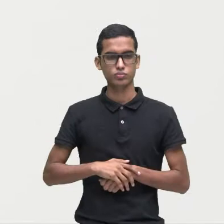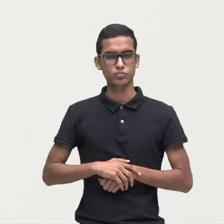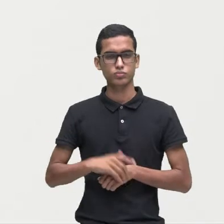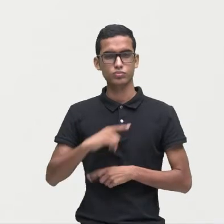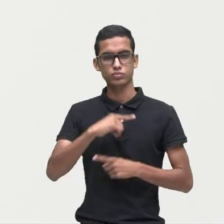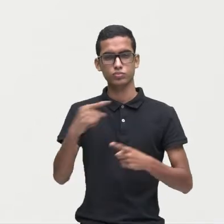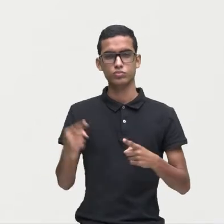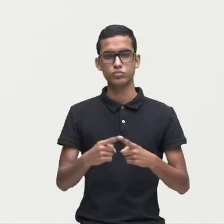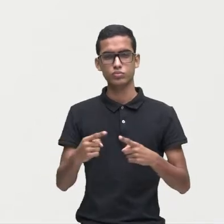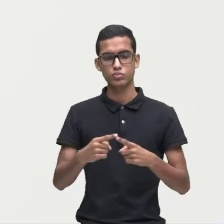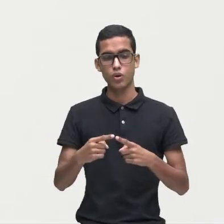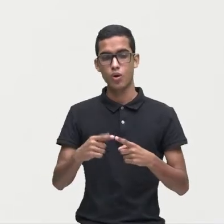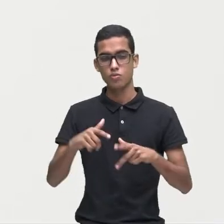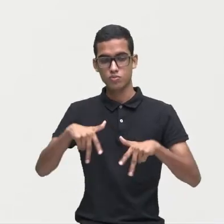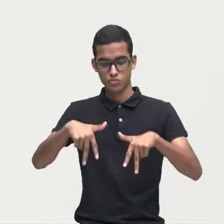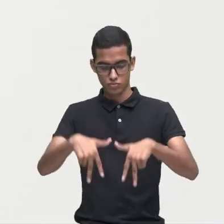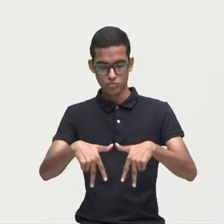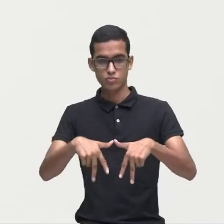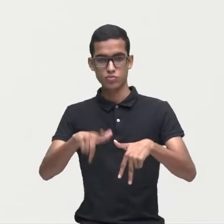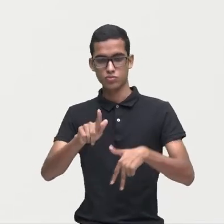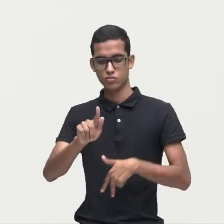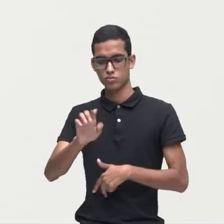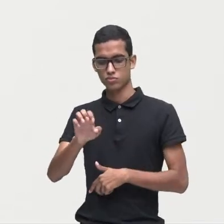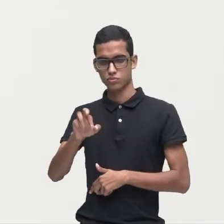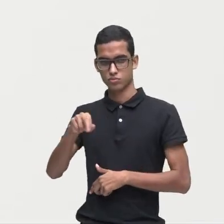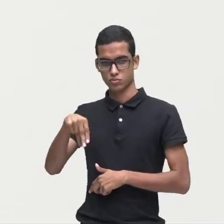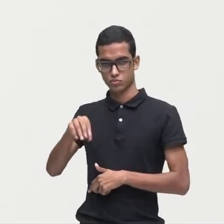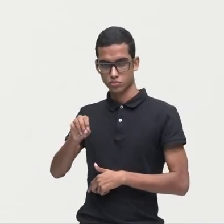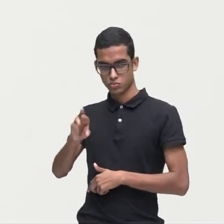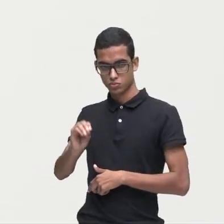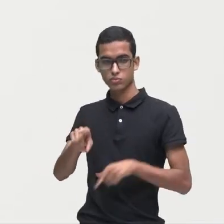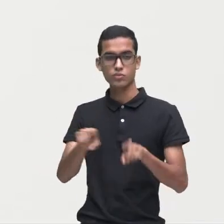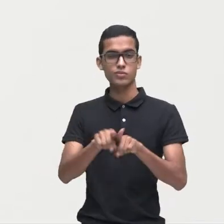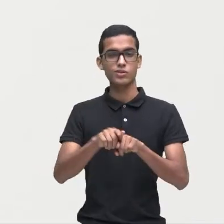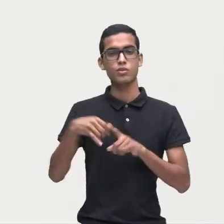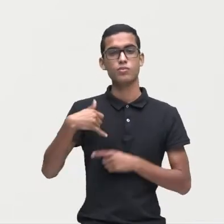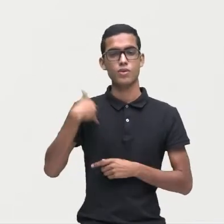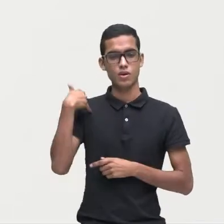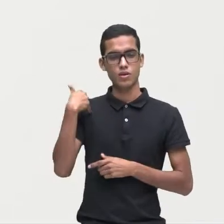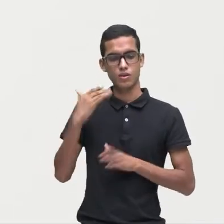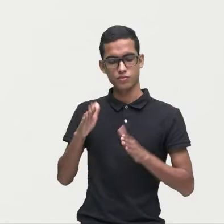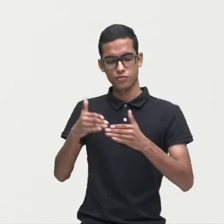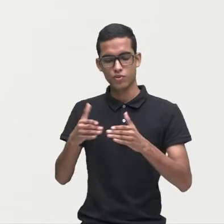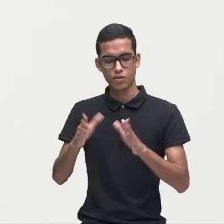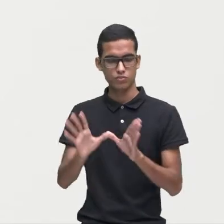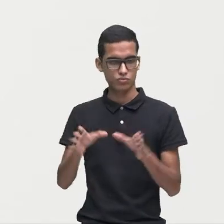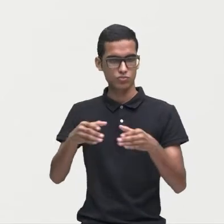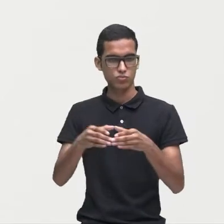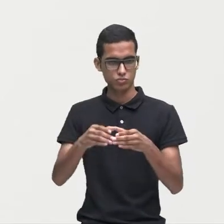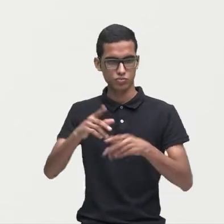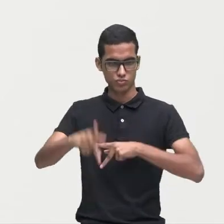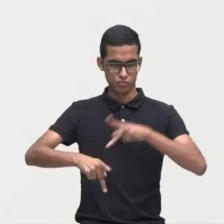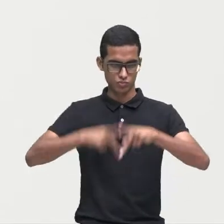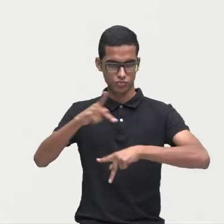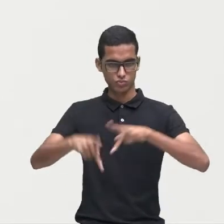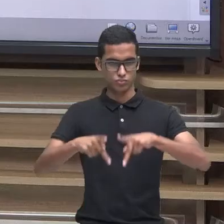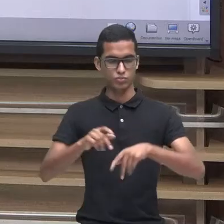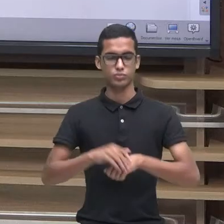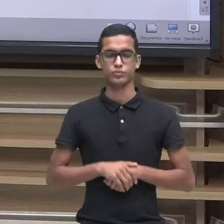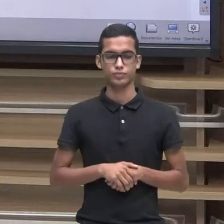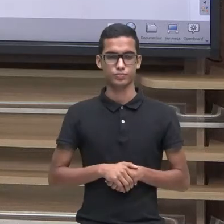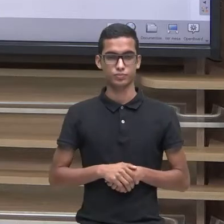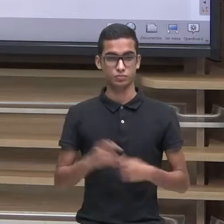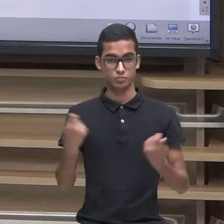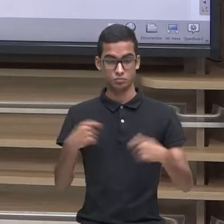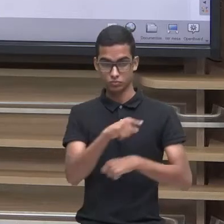representam sexo e idade de um determinado grupo populacional. Aí eu preciso que vocês